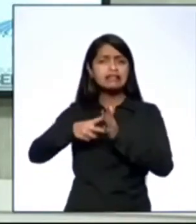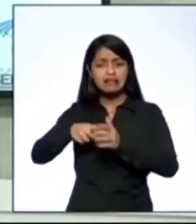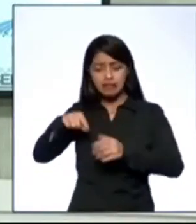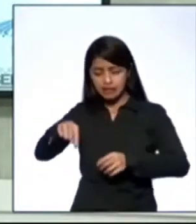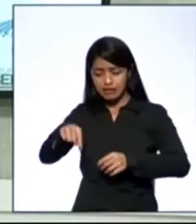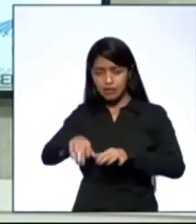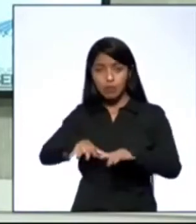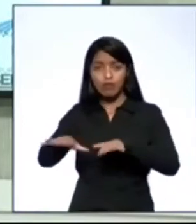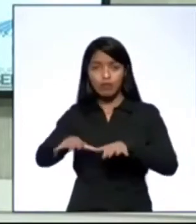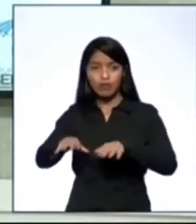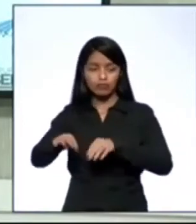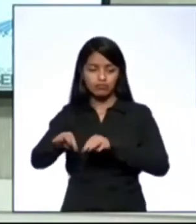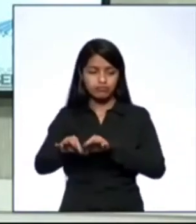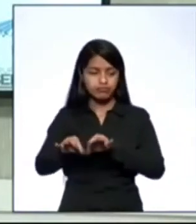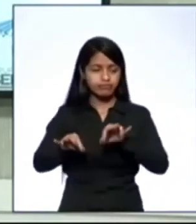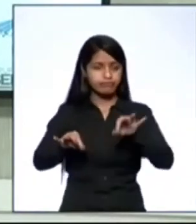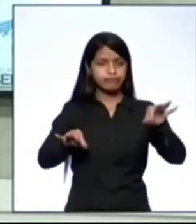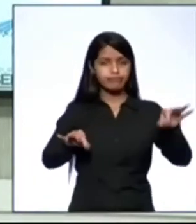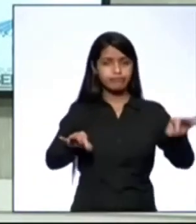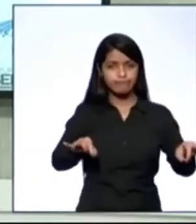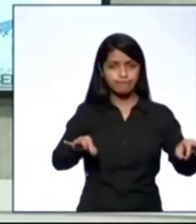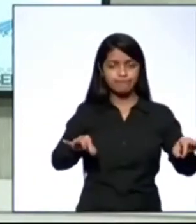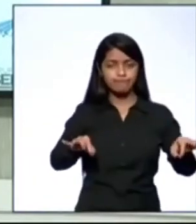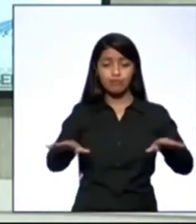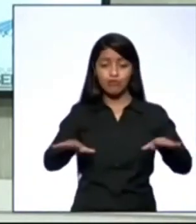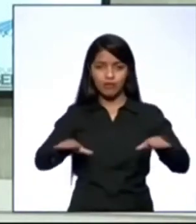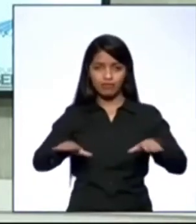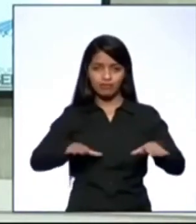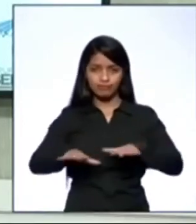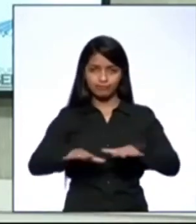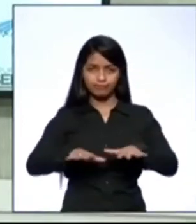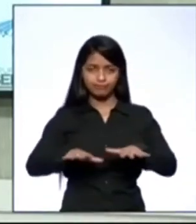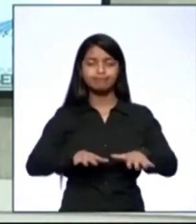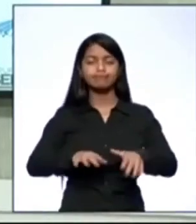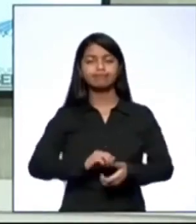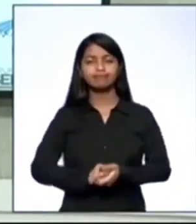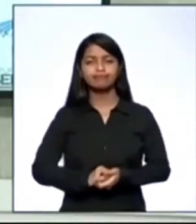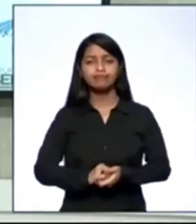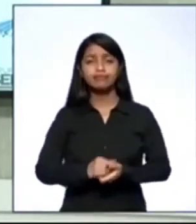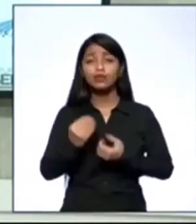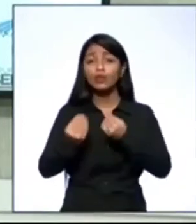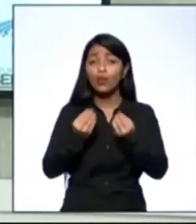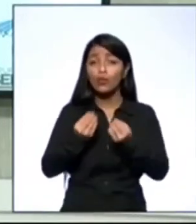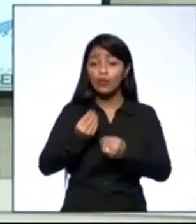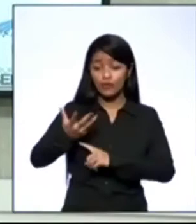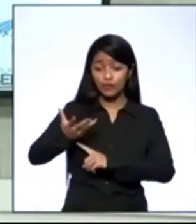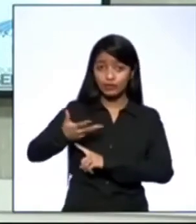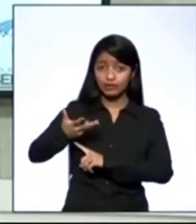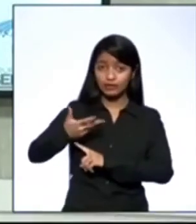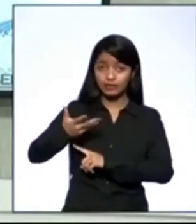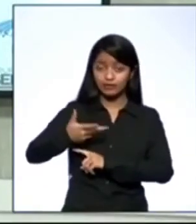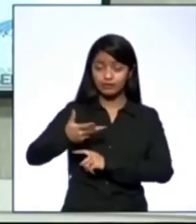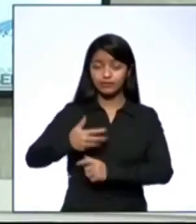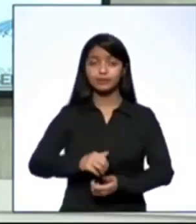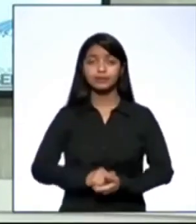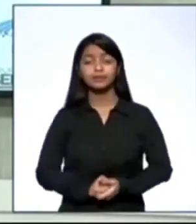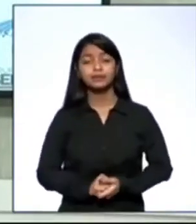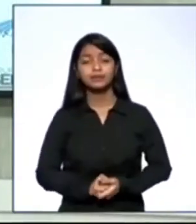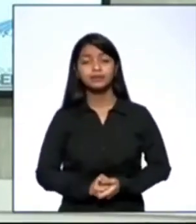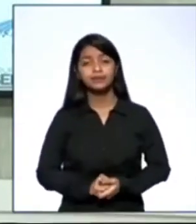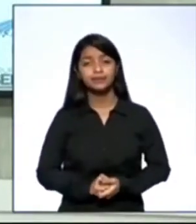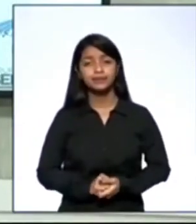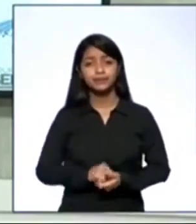servir para a gente indicar o ritmo de movimento dos corpos, através da grandeza velocidade. Quem tem